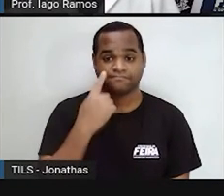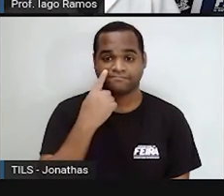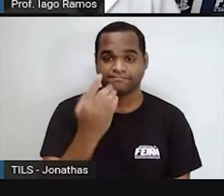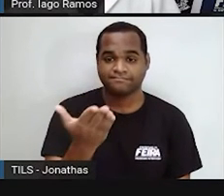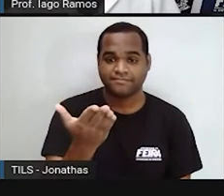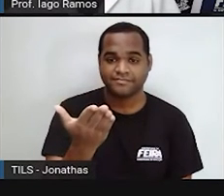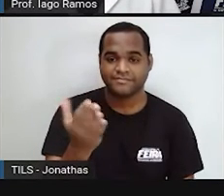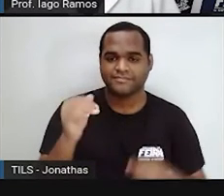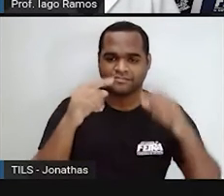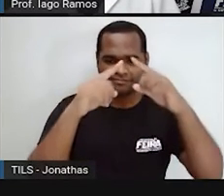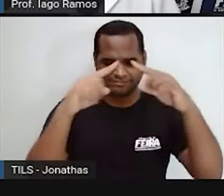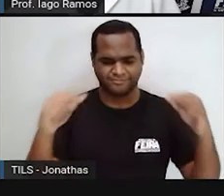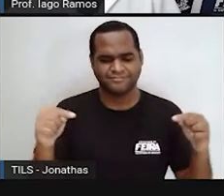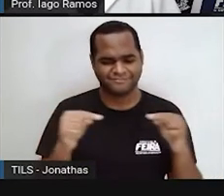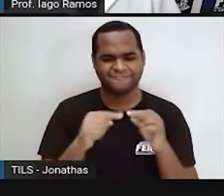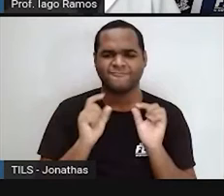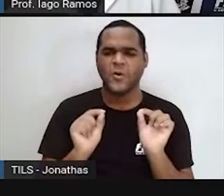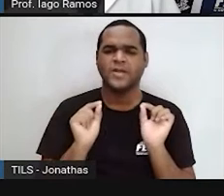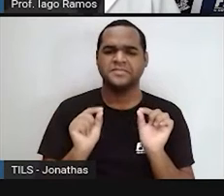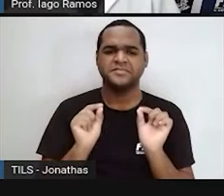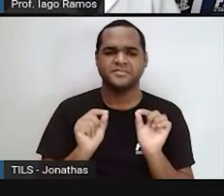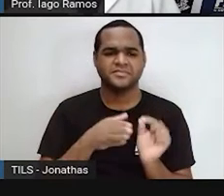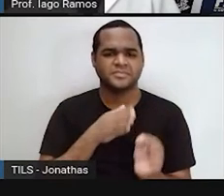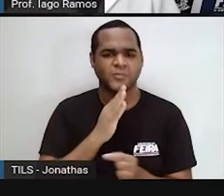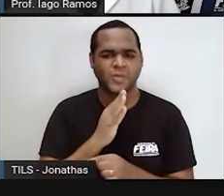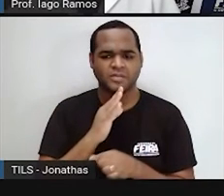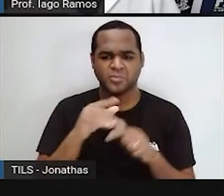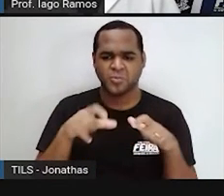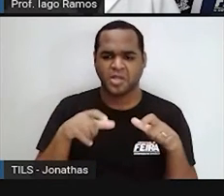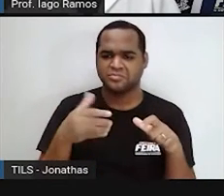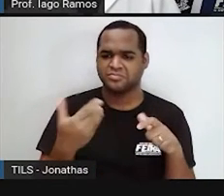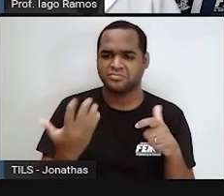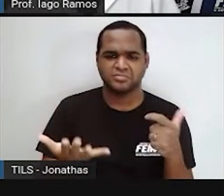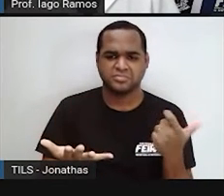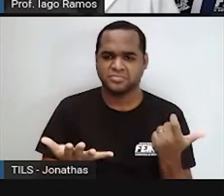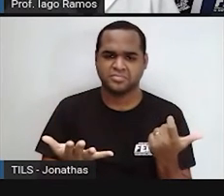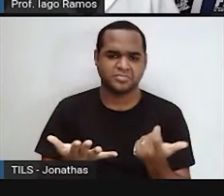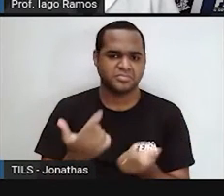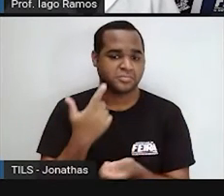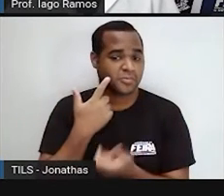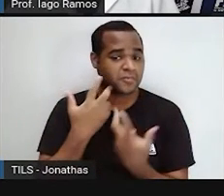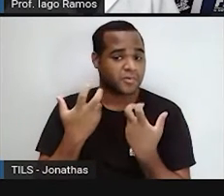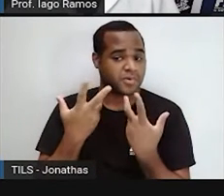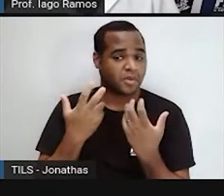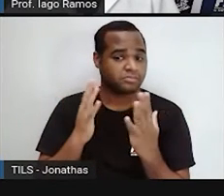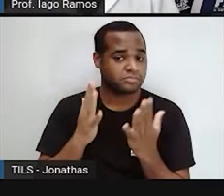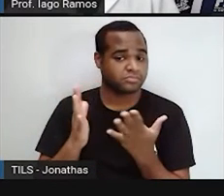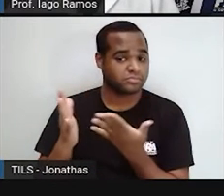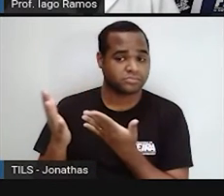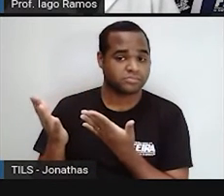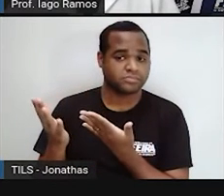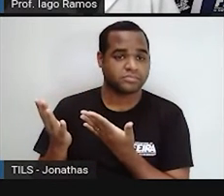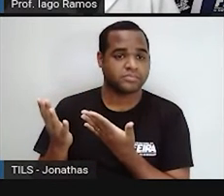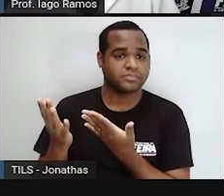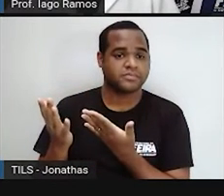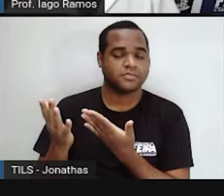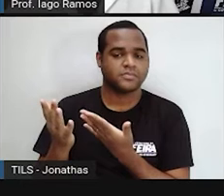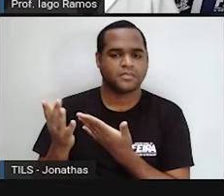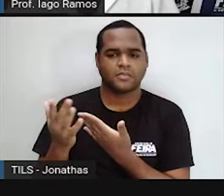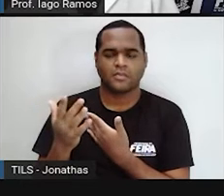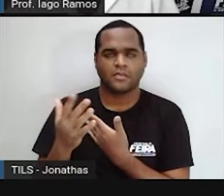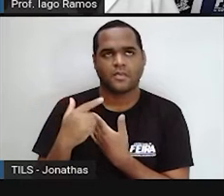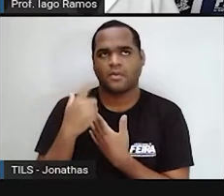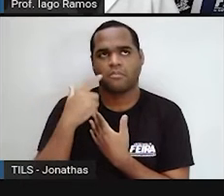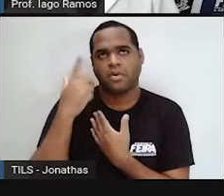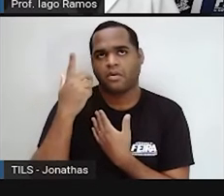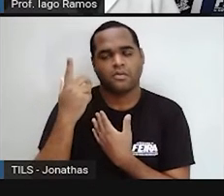você está vendo aí agora olha só você conhece esse local Você já ouviu falar dele Sei